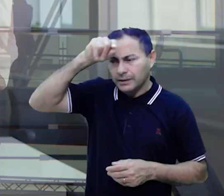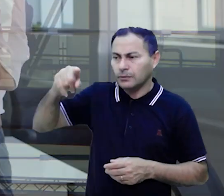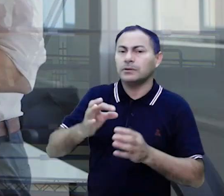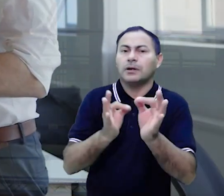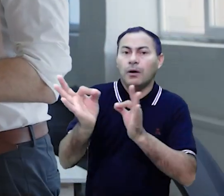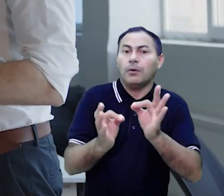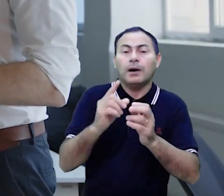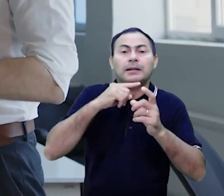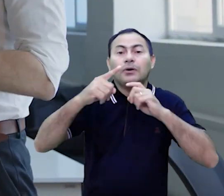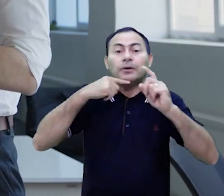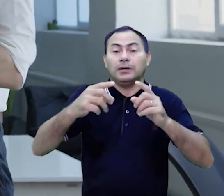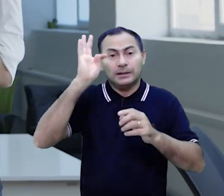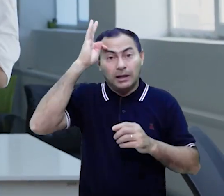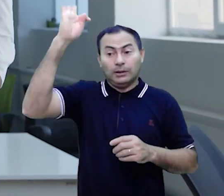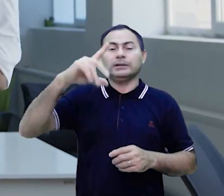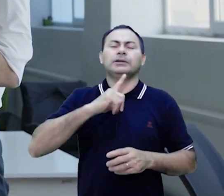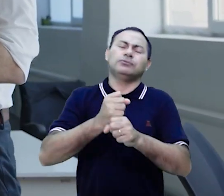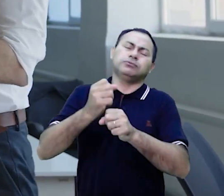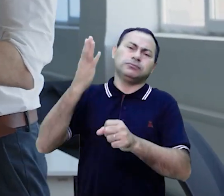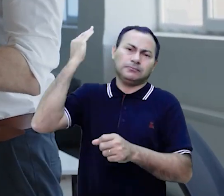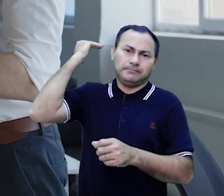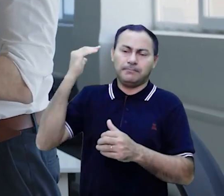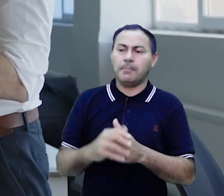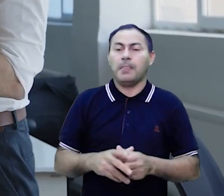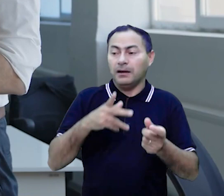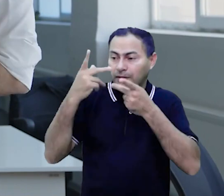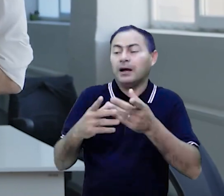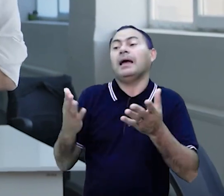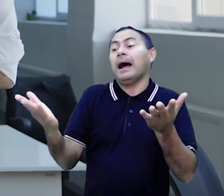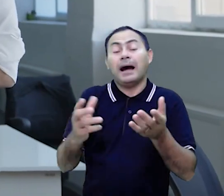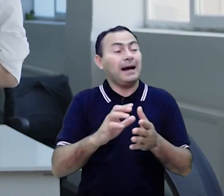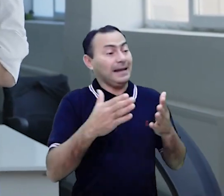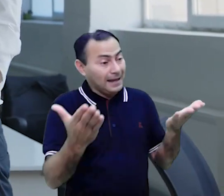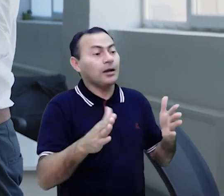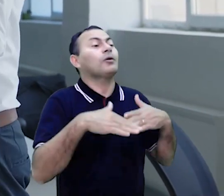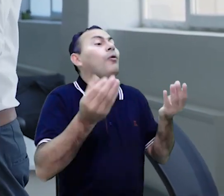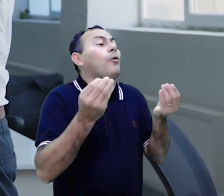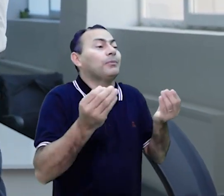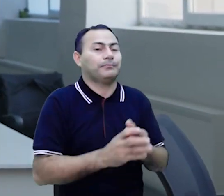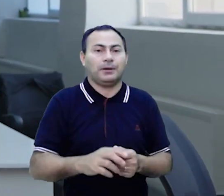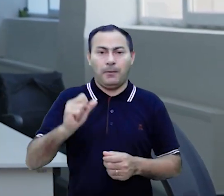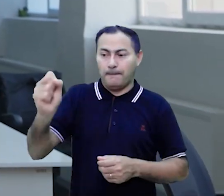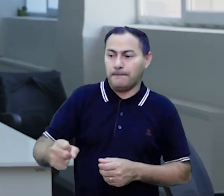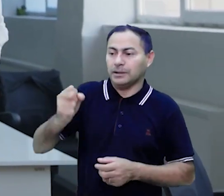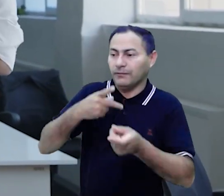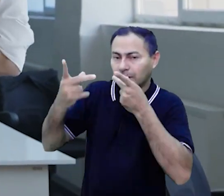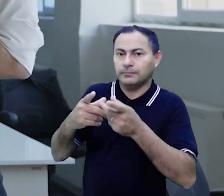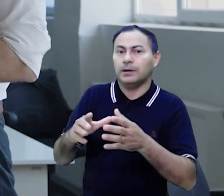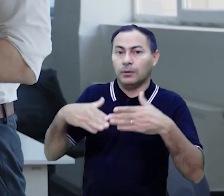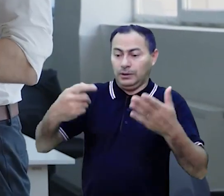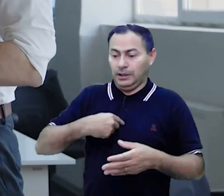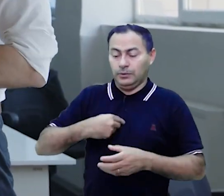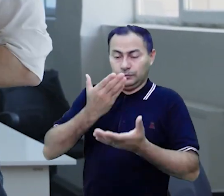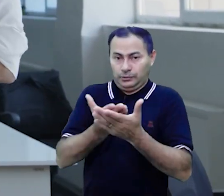prefeito, hoje o senhor solucionou uma dúvida teológica que eu tinha há anos. Ele disse: ah, é? E como assim? O pastor